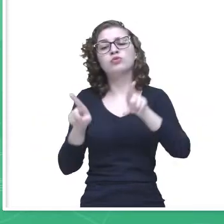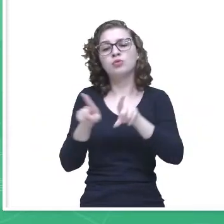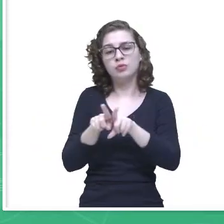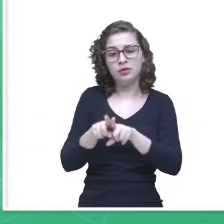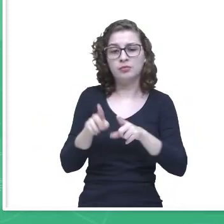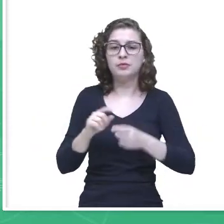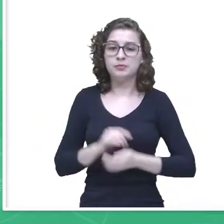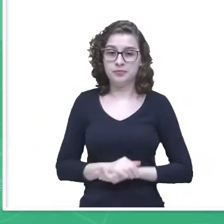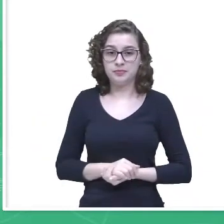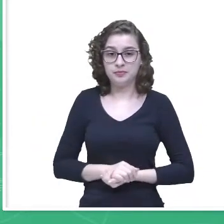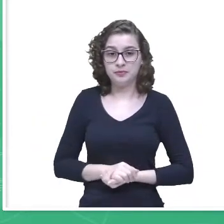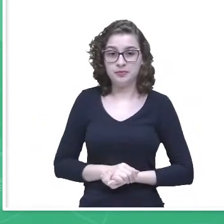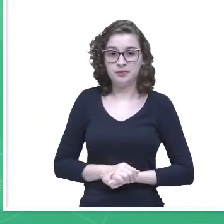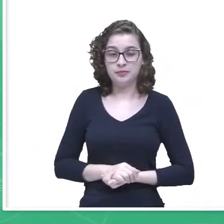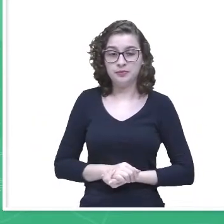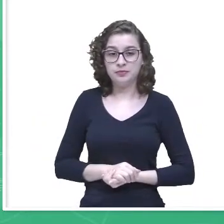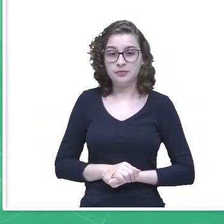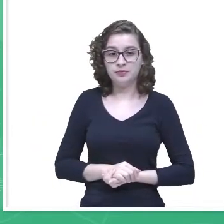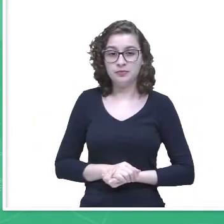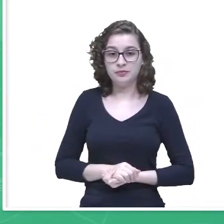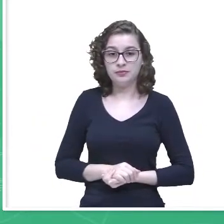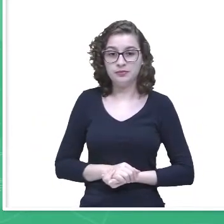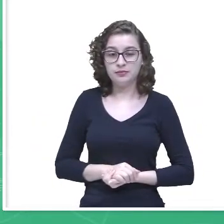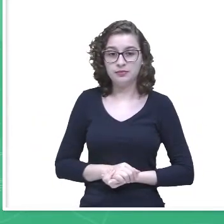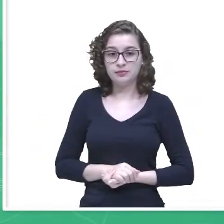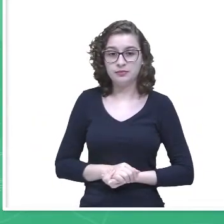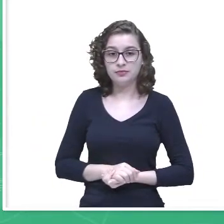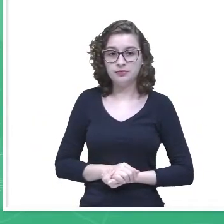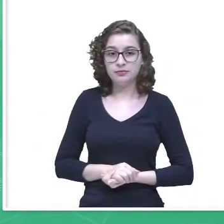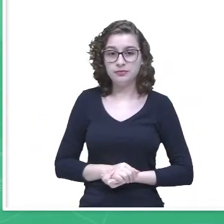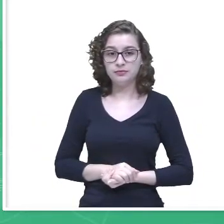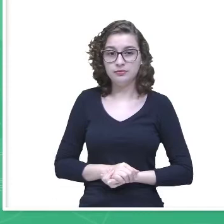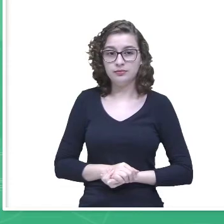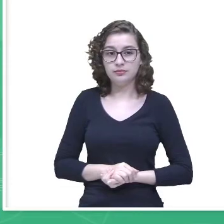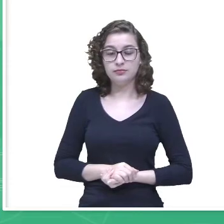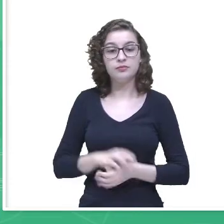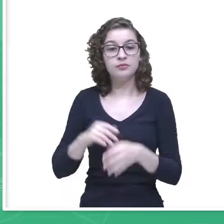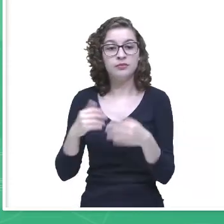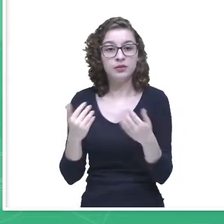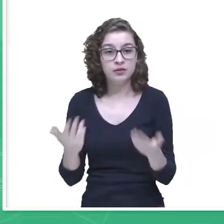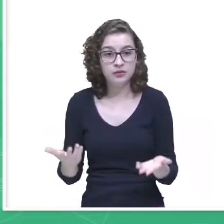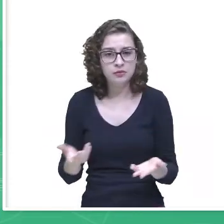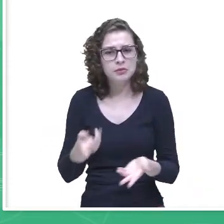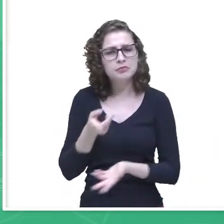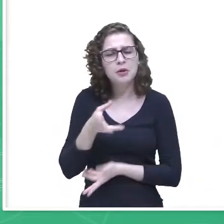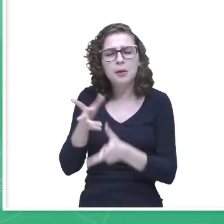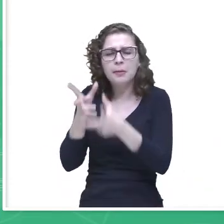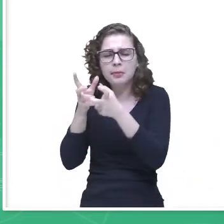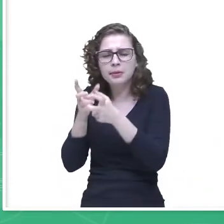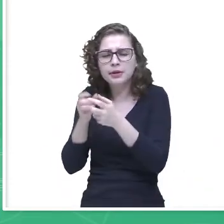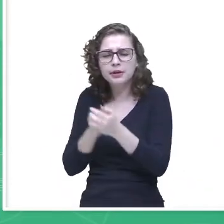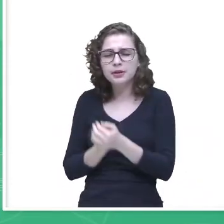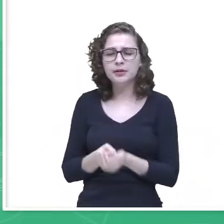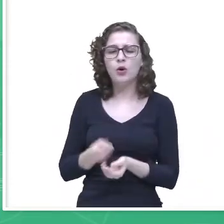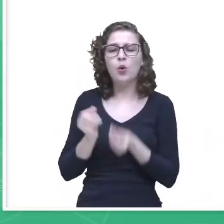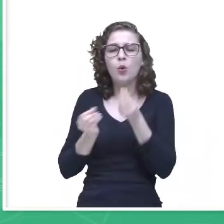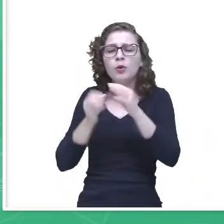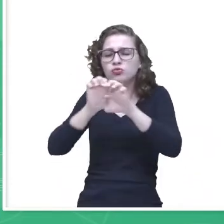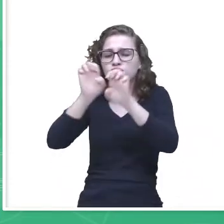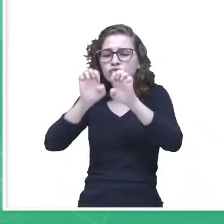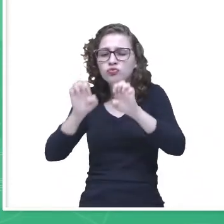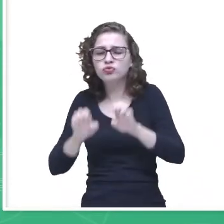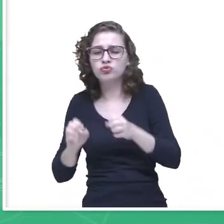Beleza? Vamos voltar para cá? Muito bem. Então, olha aí, gente, para você olhar um pouquinho mais de perto as estruturas dos